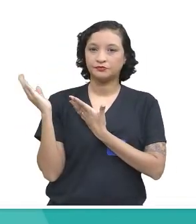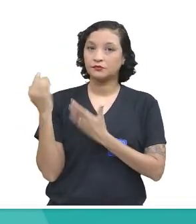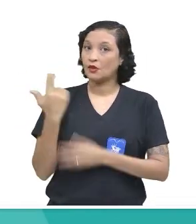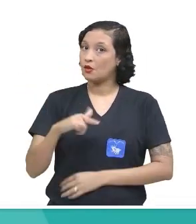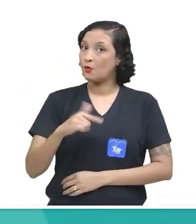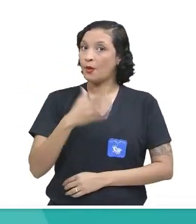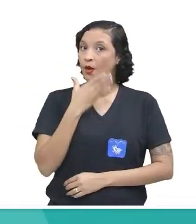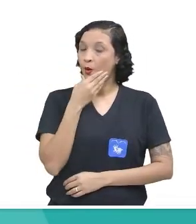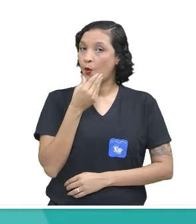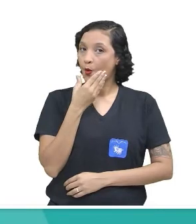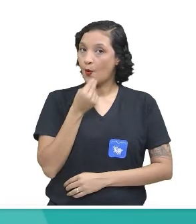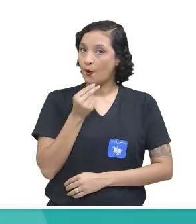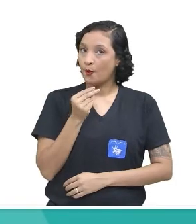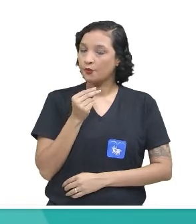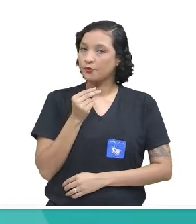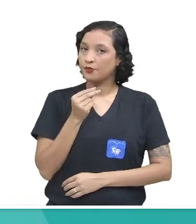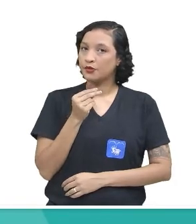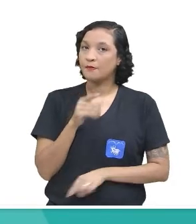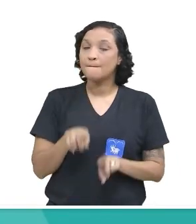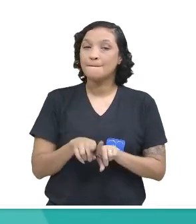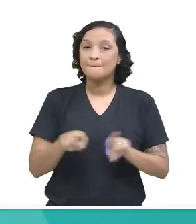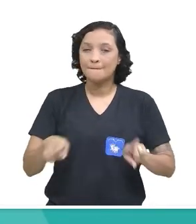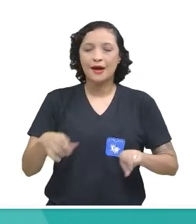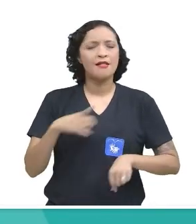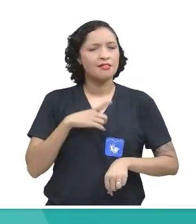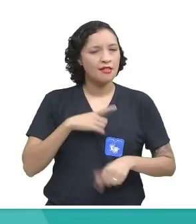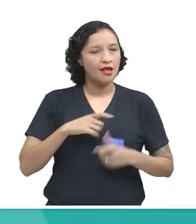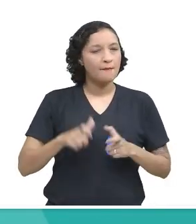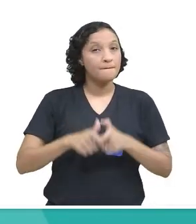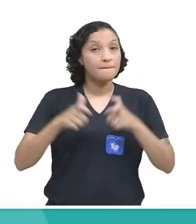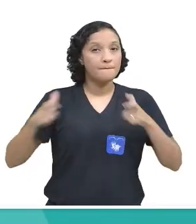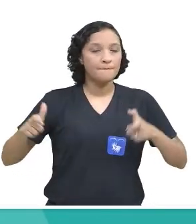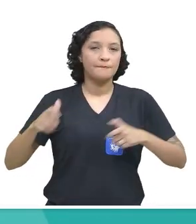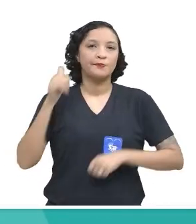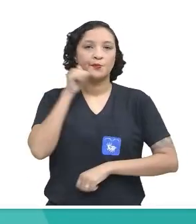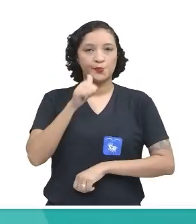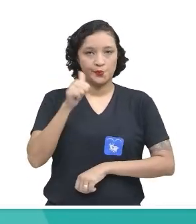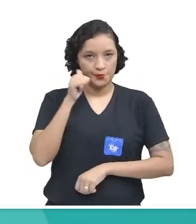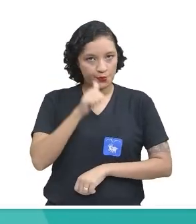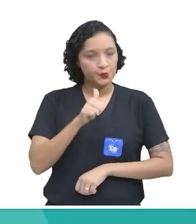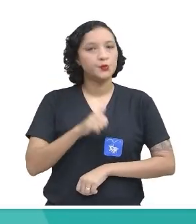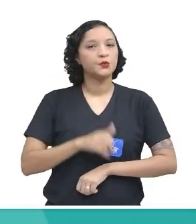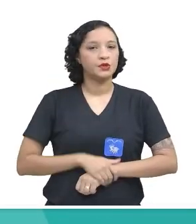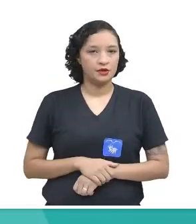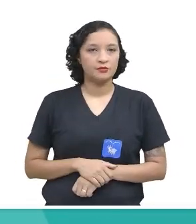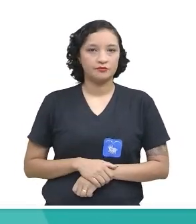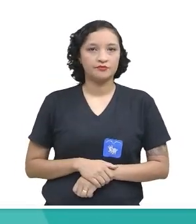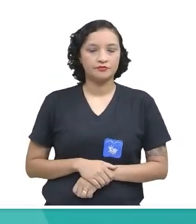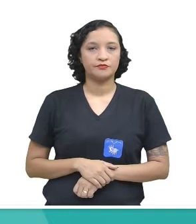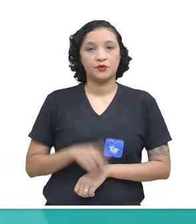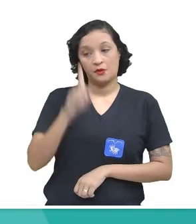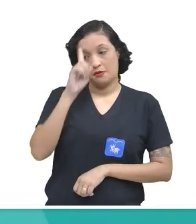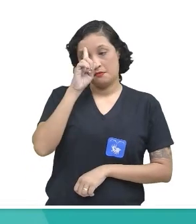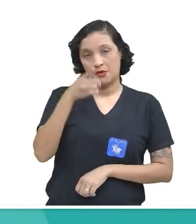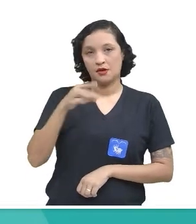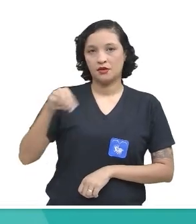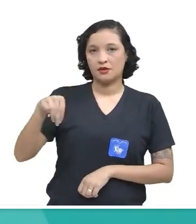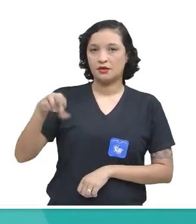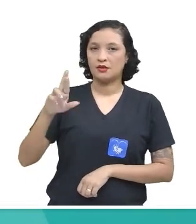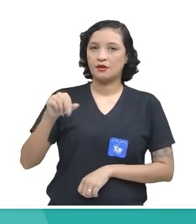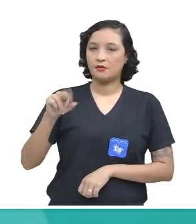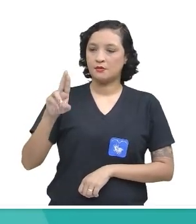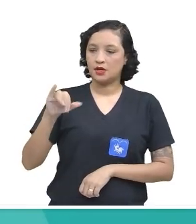homens. Tem, mas em sua maioria são as mulheres que comandam a marujada. Vamos ver mais